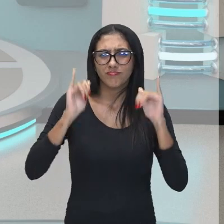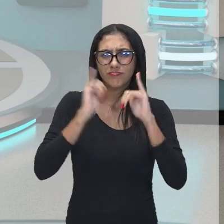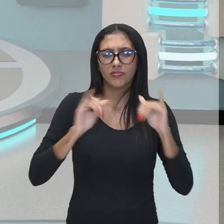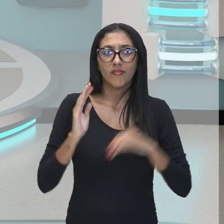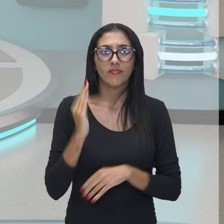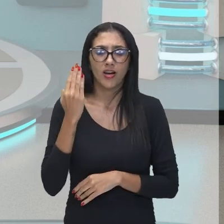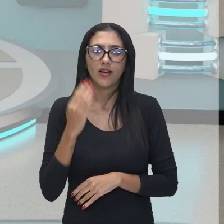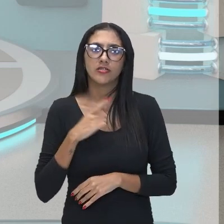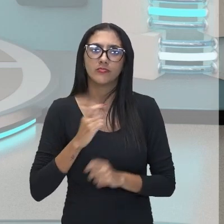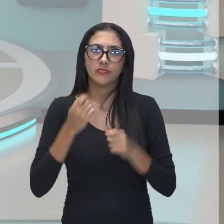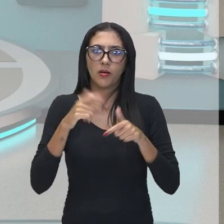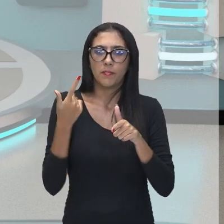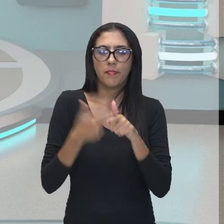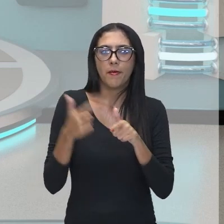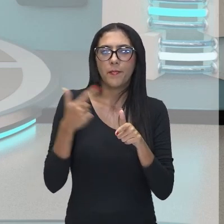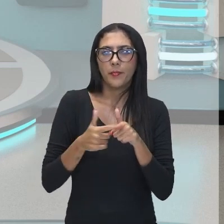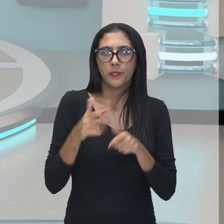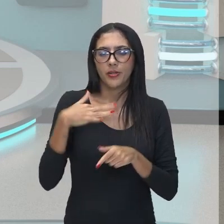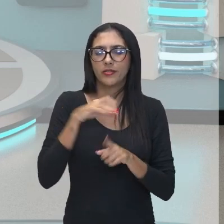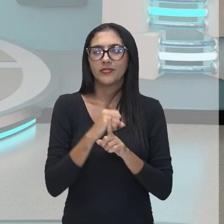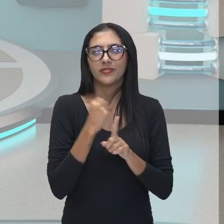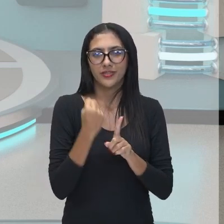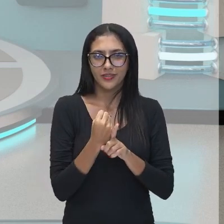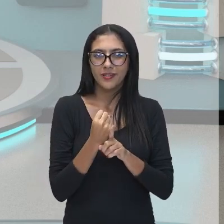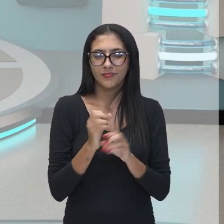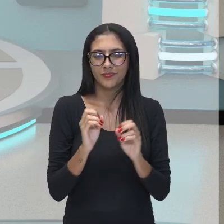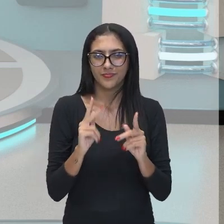gerar muitos problemas para a sociedade.